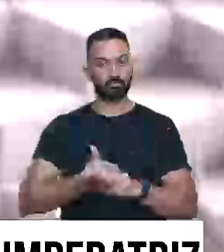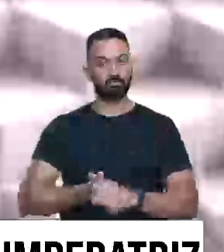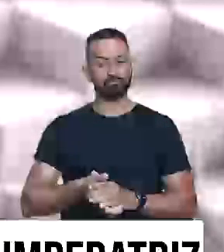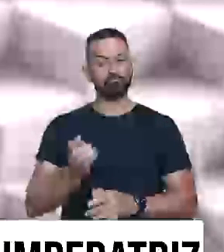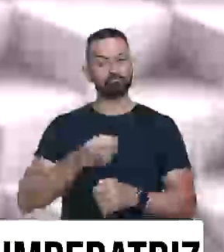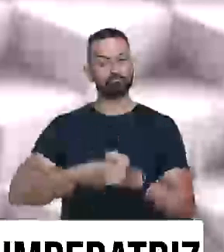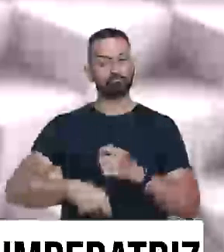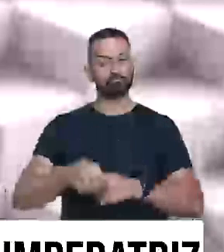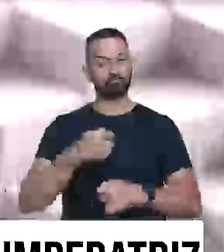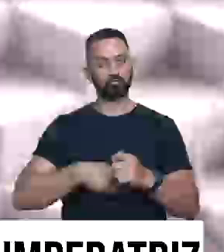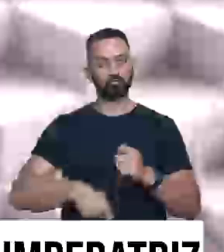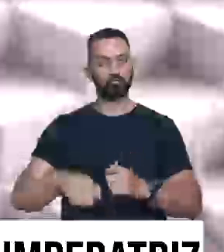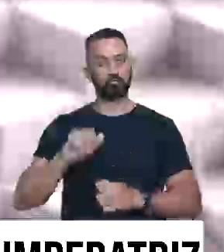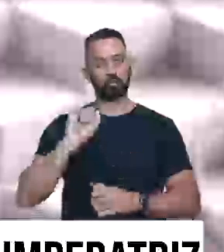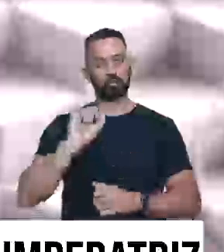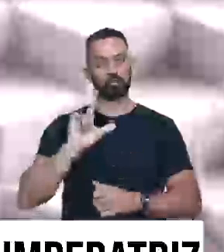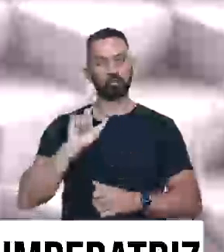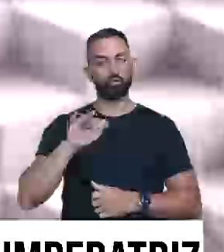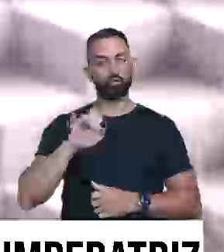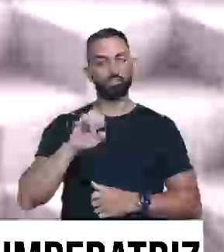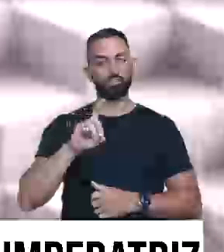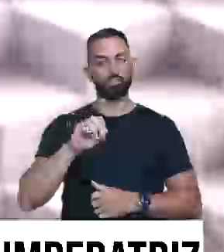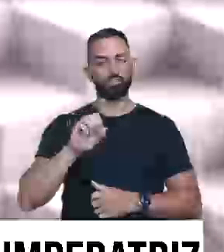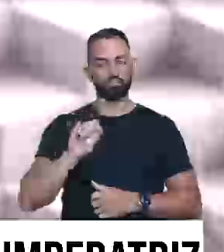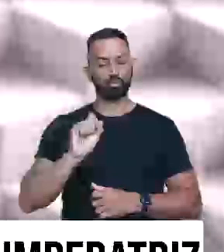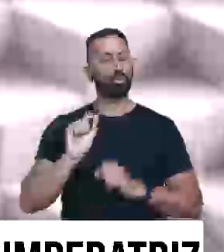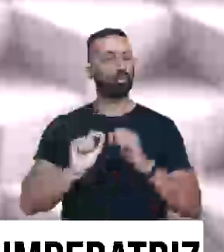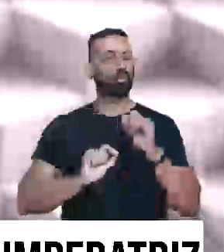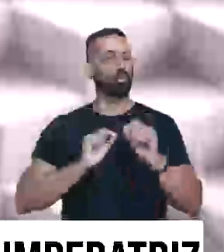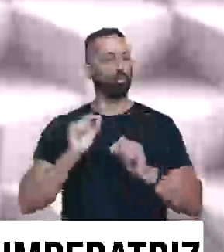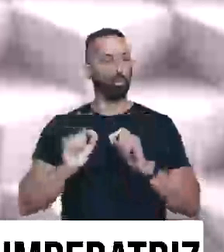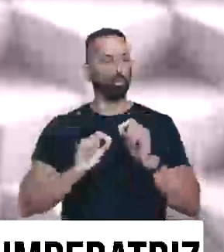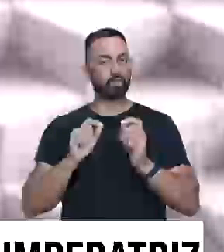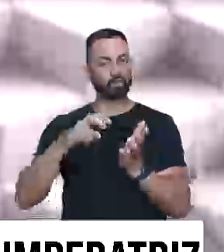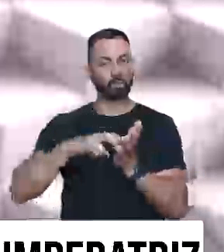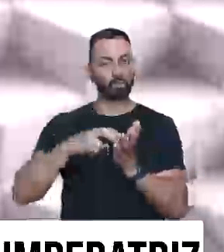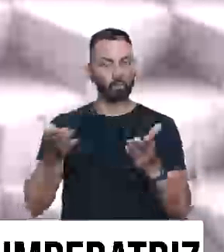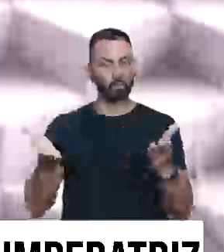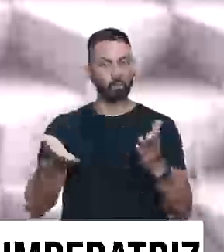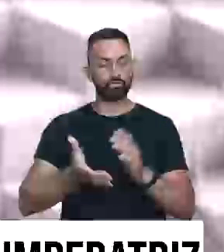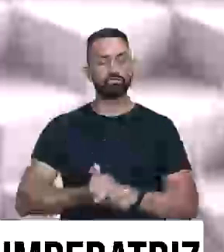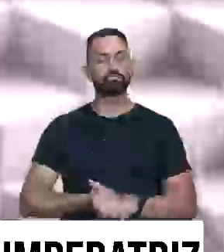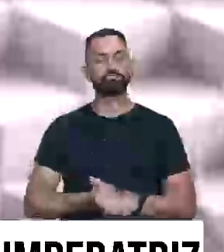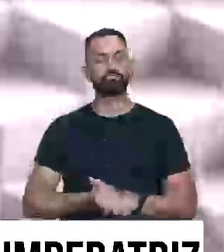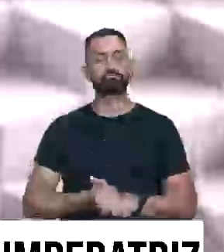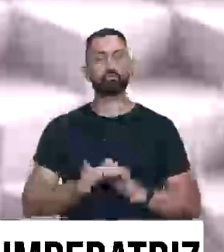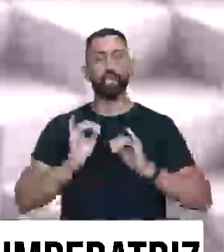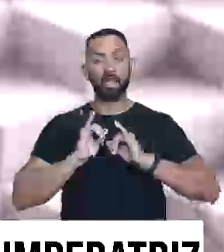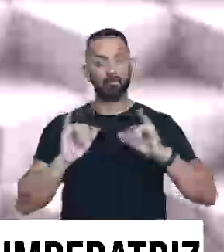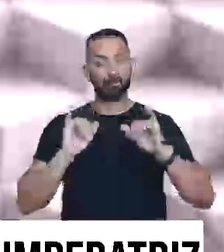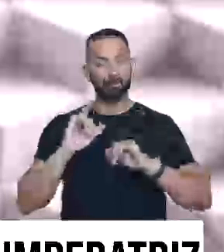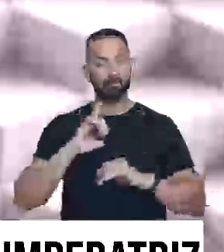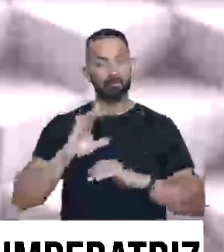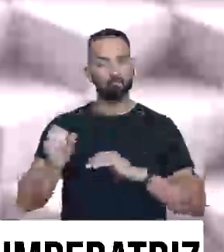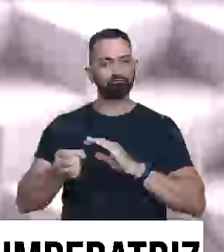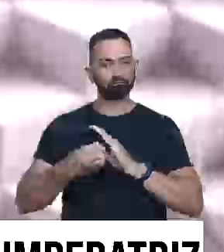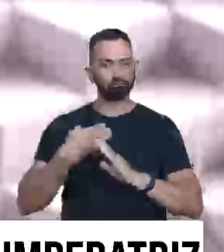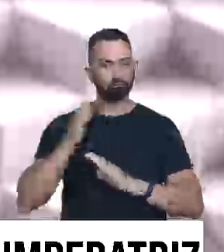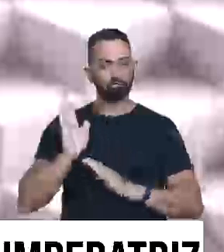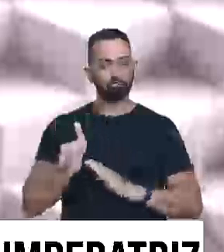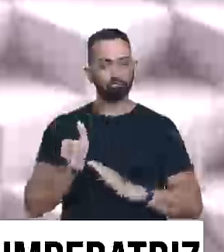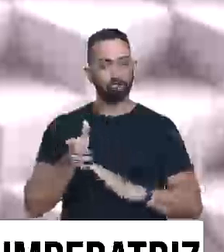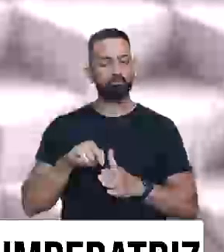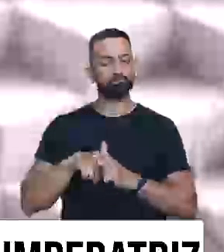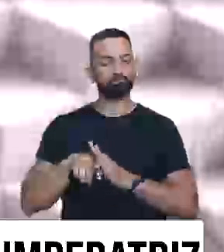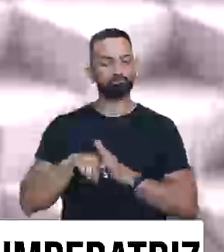manhã de hoje, a operação chamada Iluminados, e aí está acontecendo pela manhã de hoje, viu? As informações que a gente